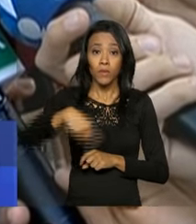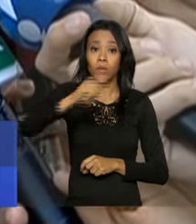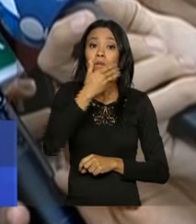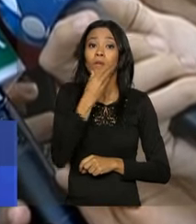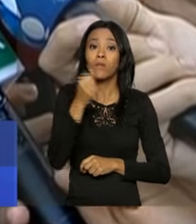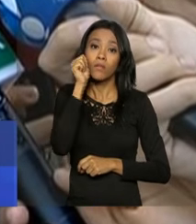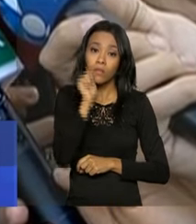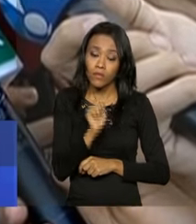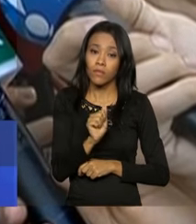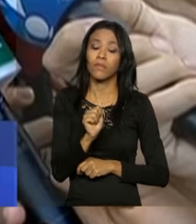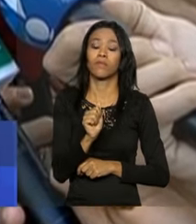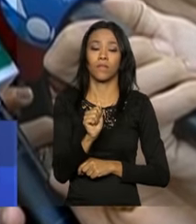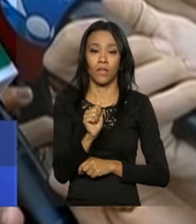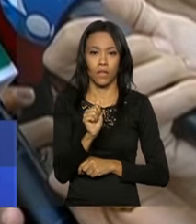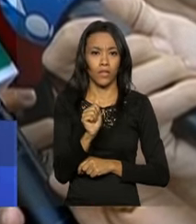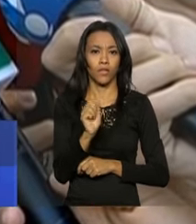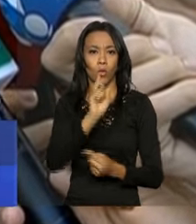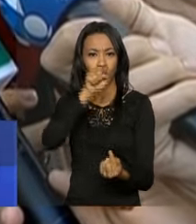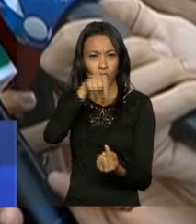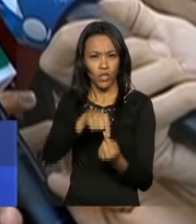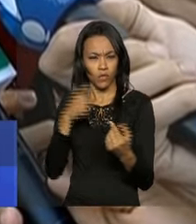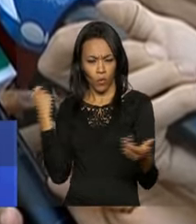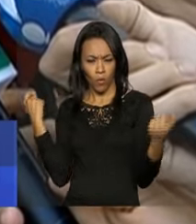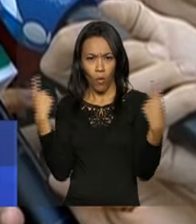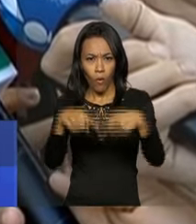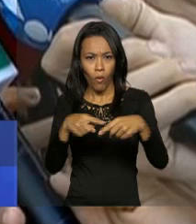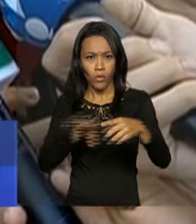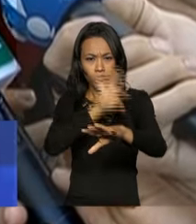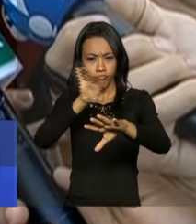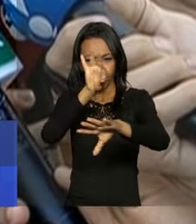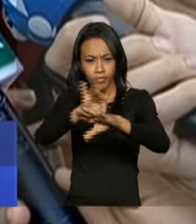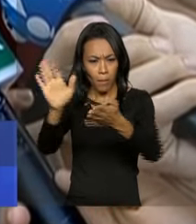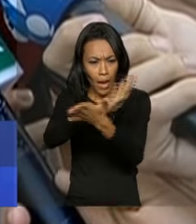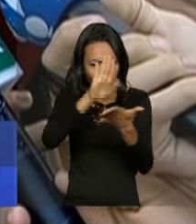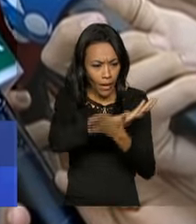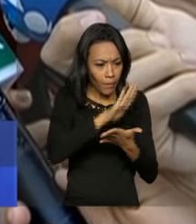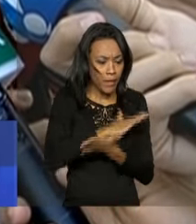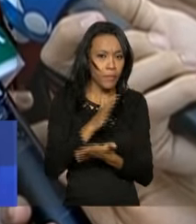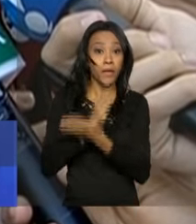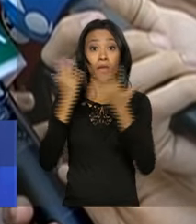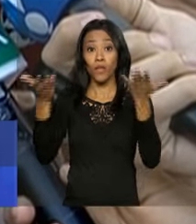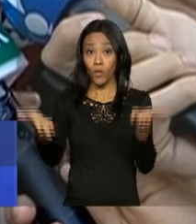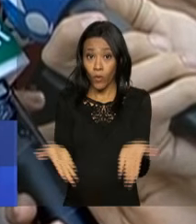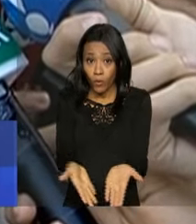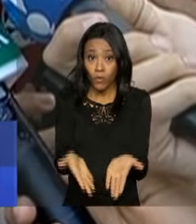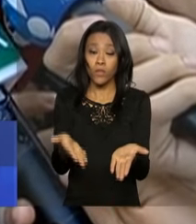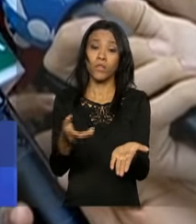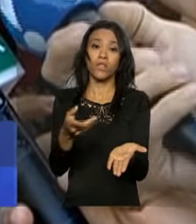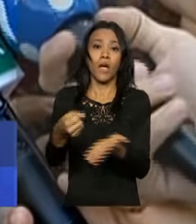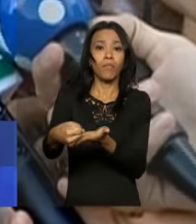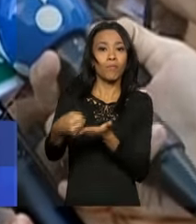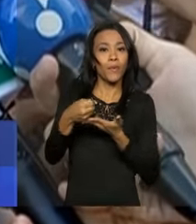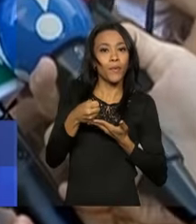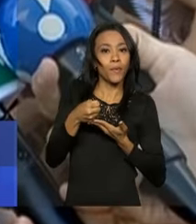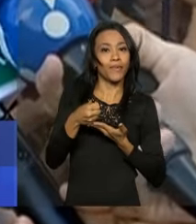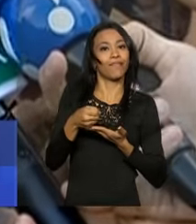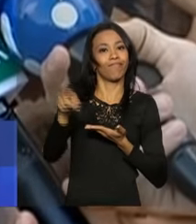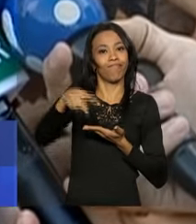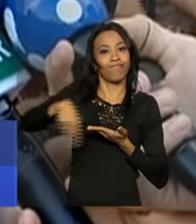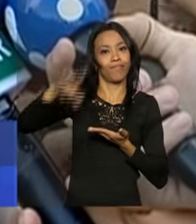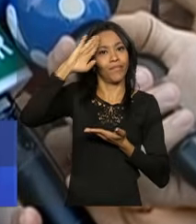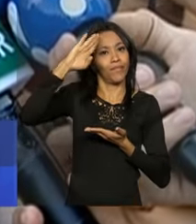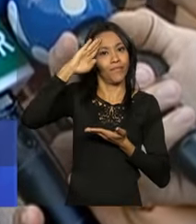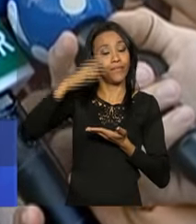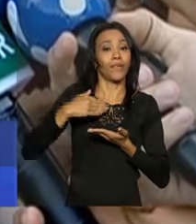e mulheres no combate direto ao mosquito e hoje uma operação de apoio às escolas,